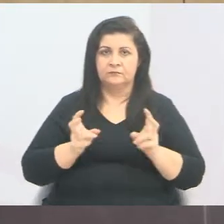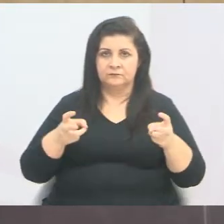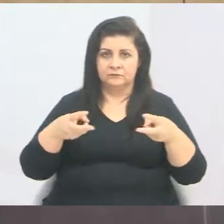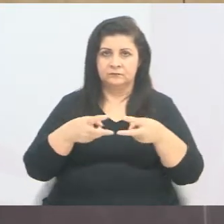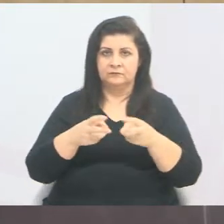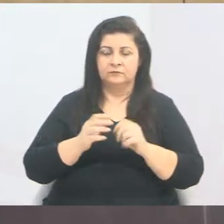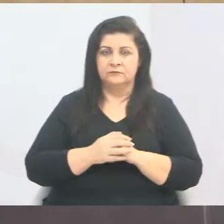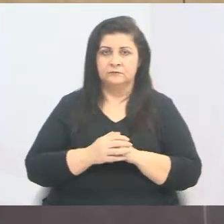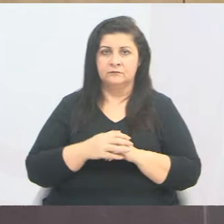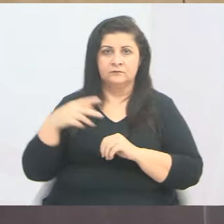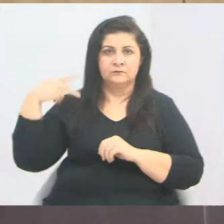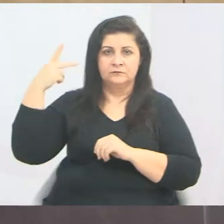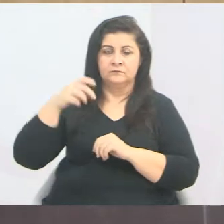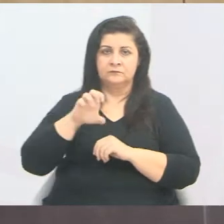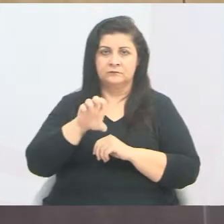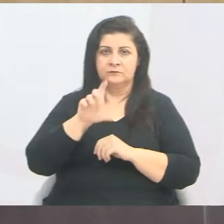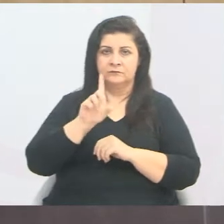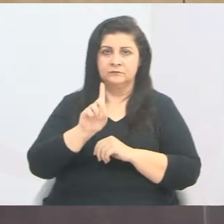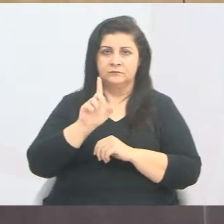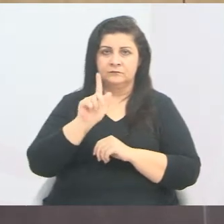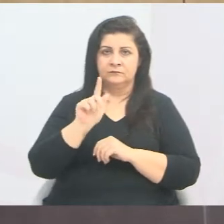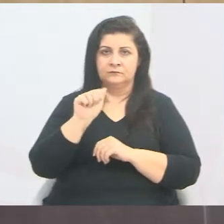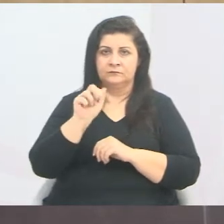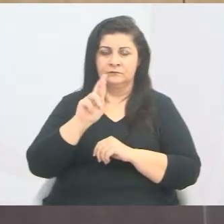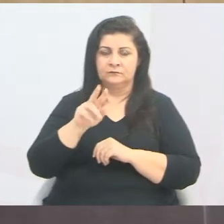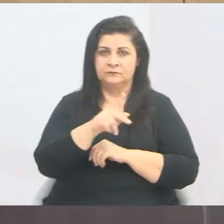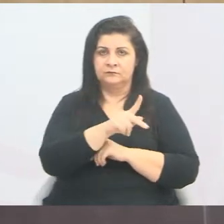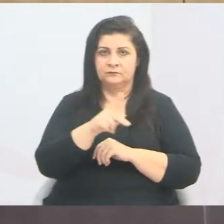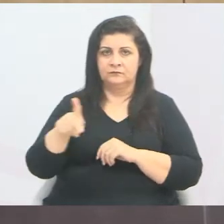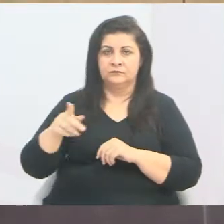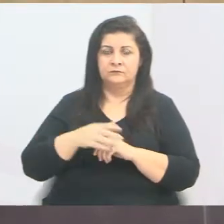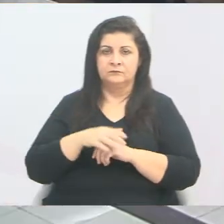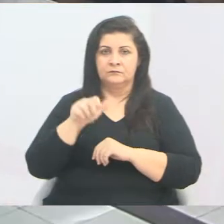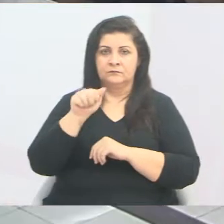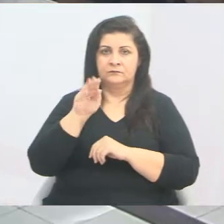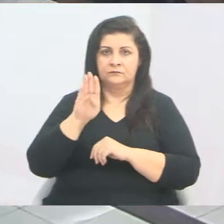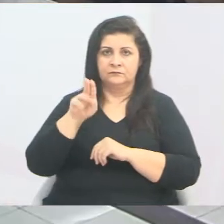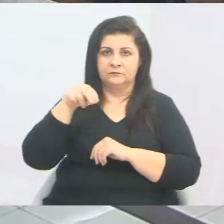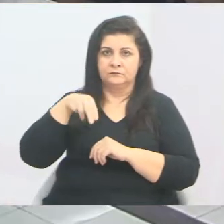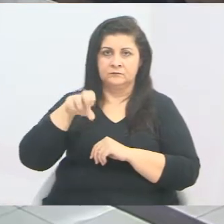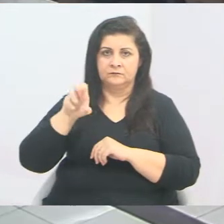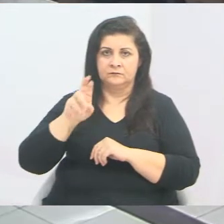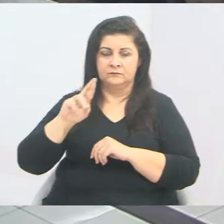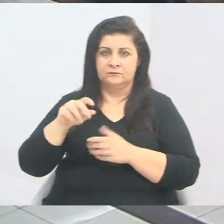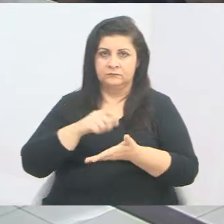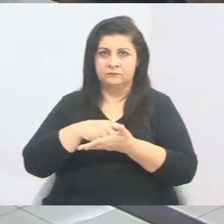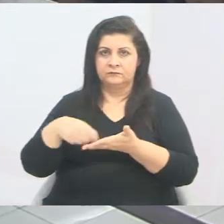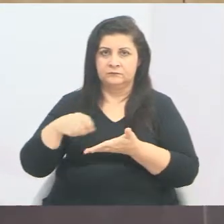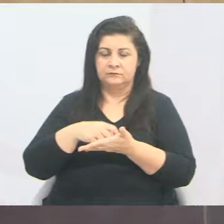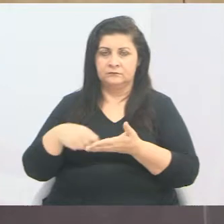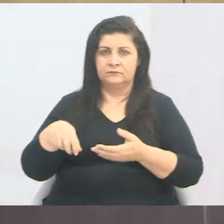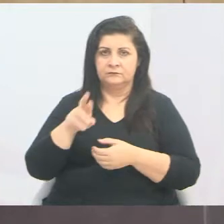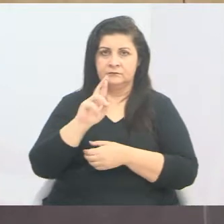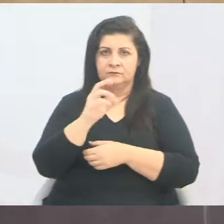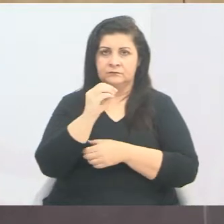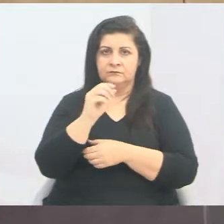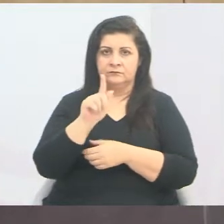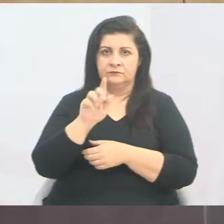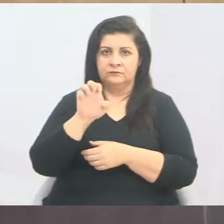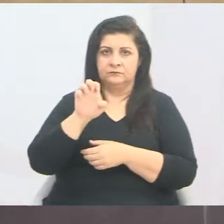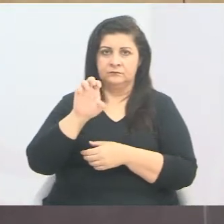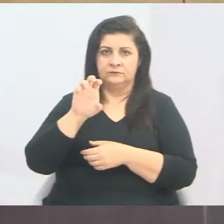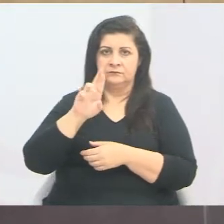pelos vereadores Edgar Sasaki, presidente, Abner de Madureira, relator, e Rogério Timóteo,